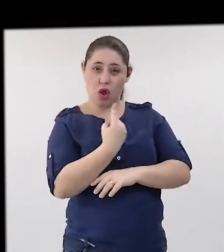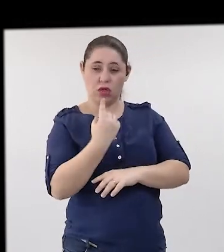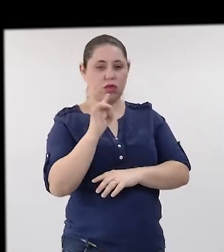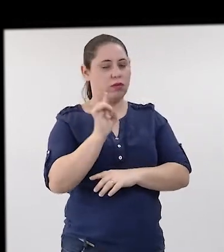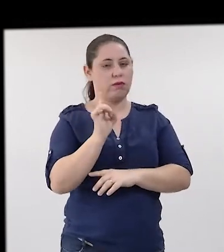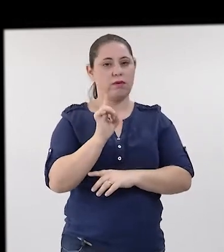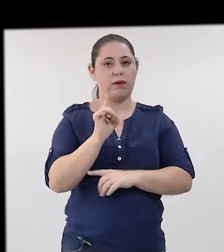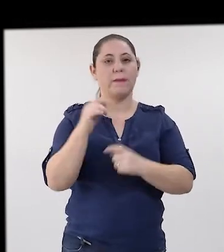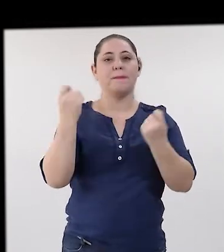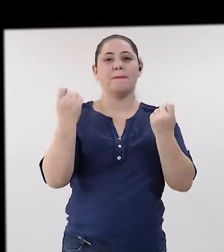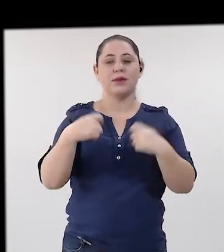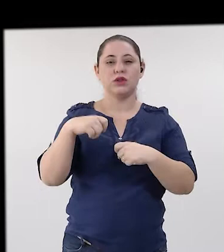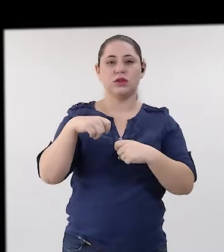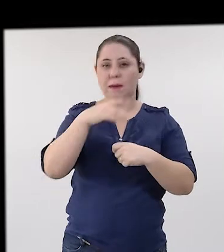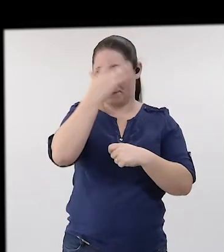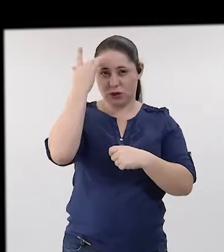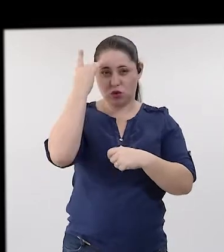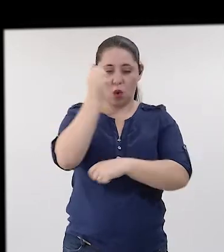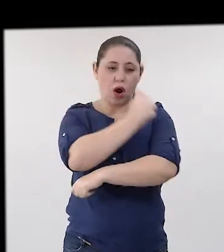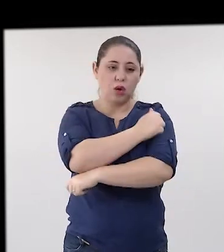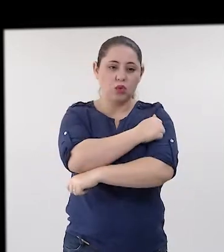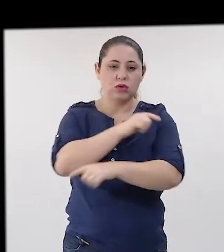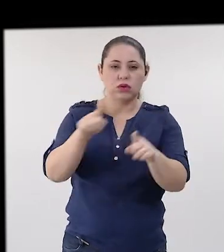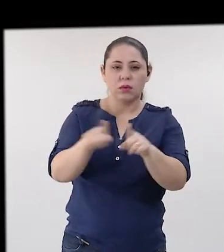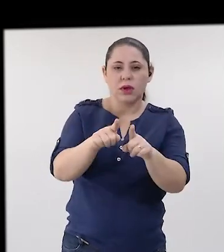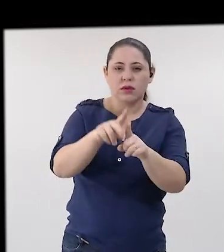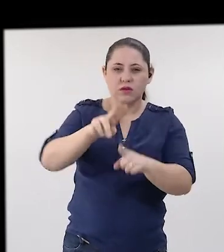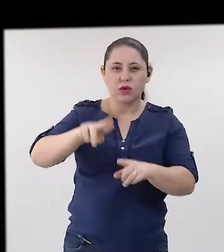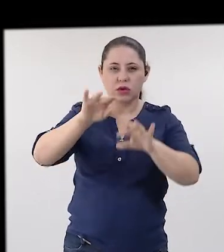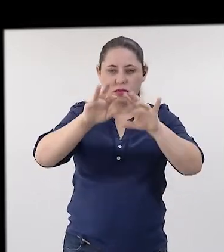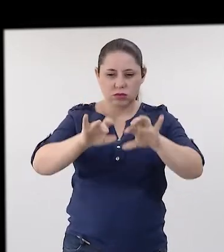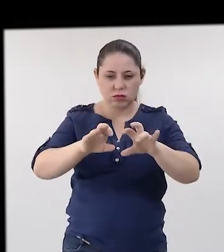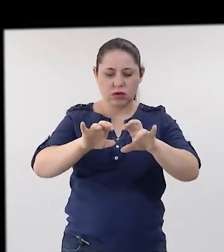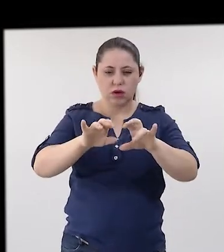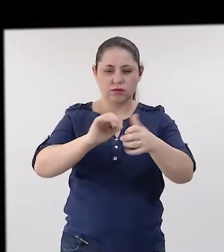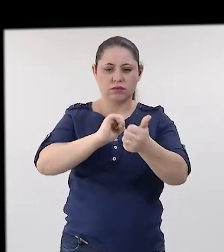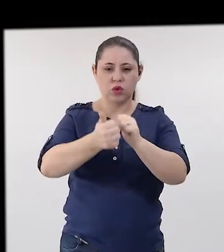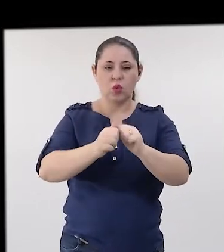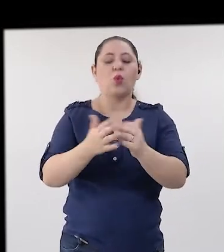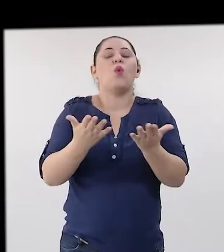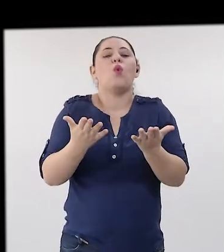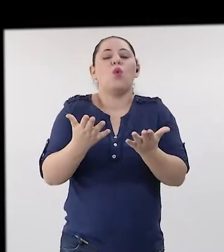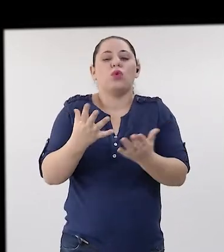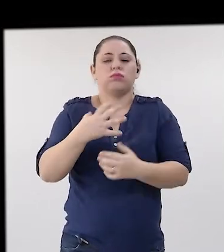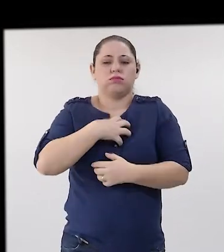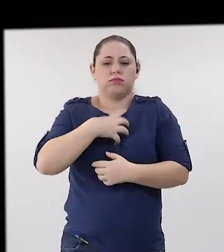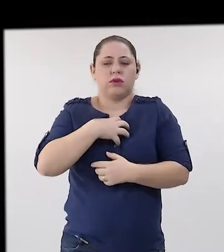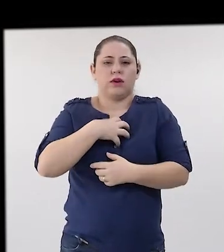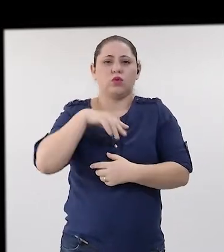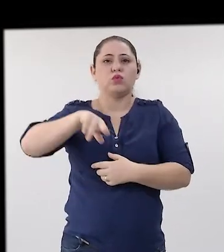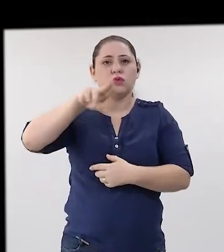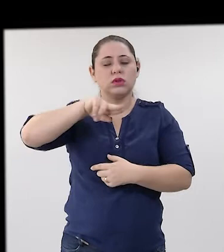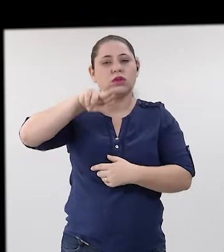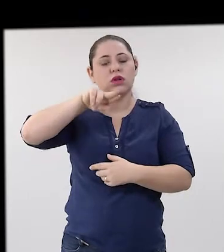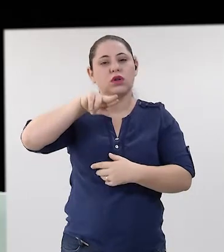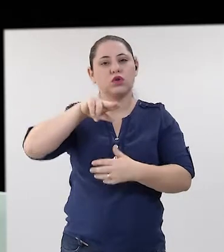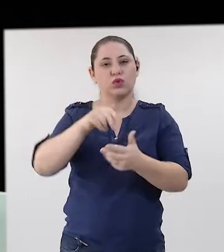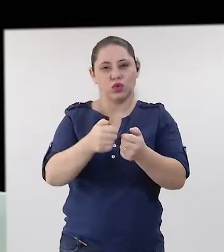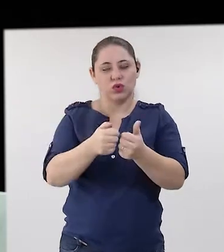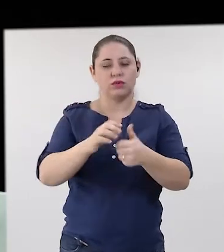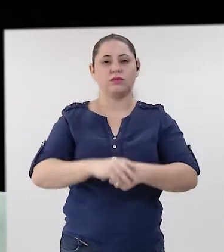só da gente que está desenvolvendo. Depende do usuário que está do outro lado, da reação que ele vai ter quando ele estiver utilizando aquele